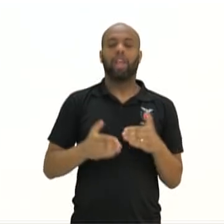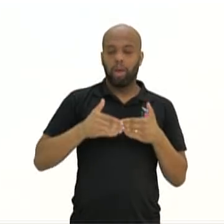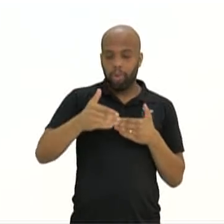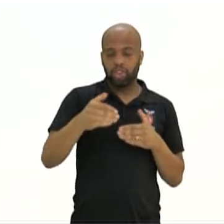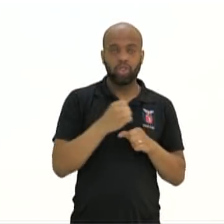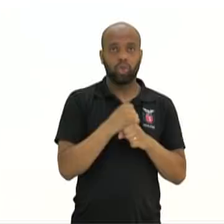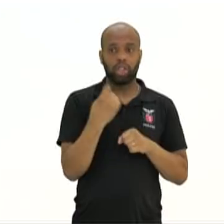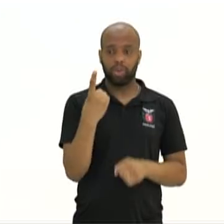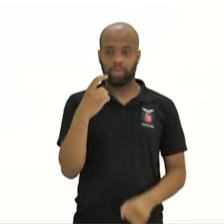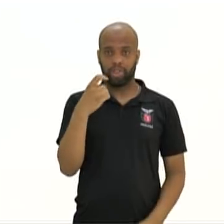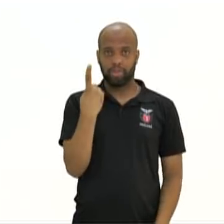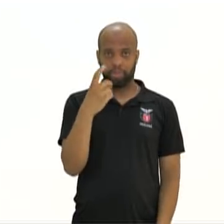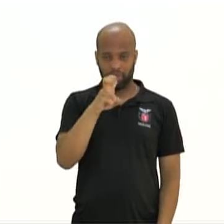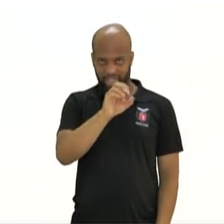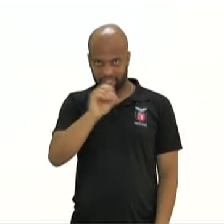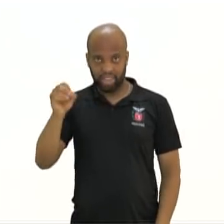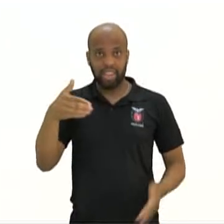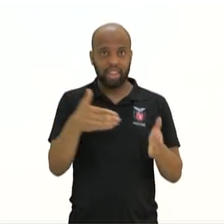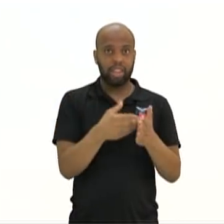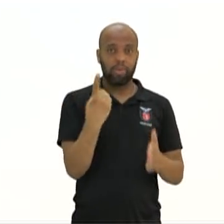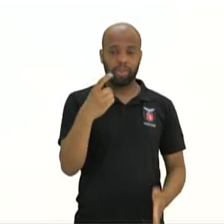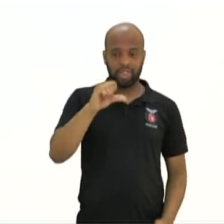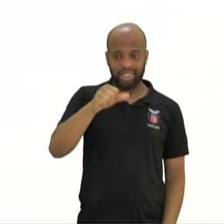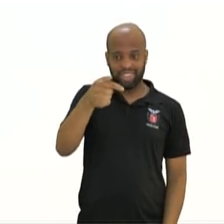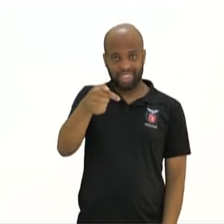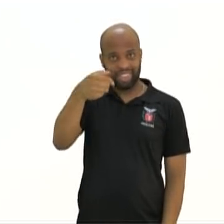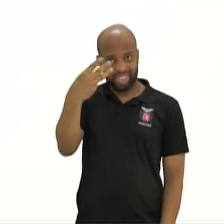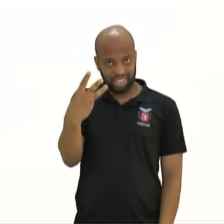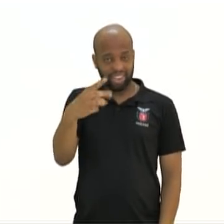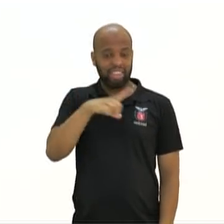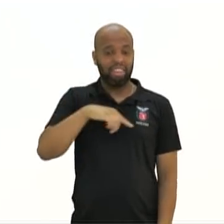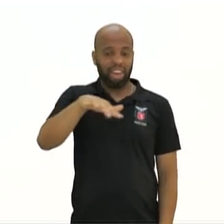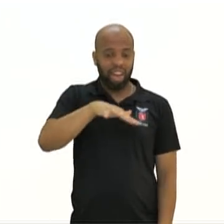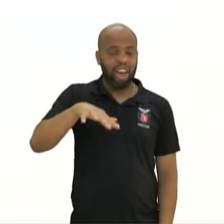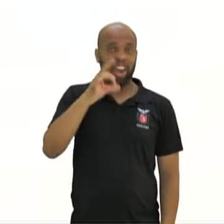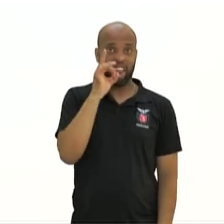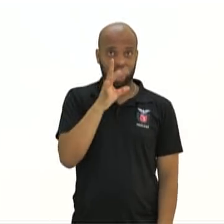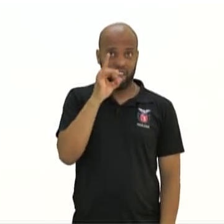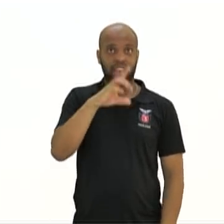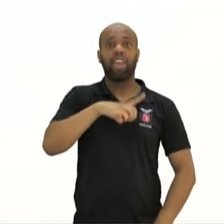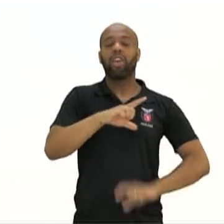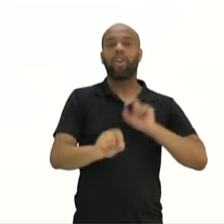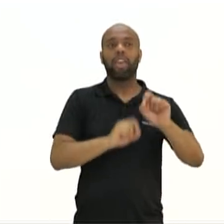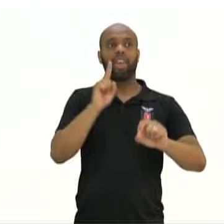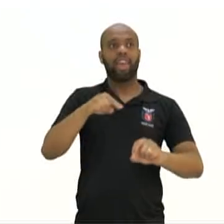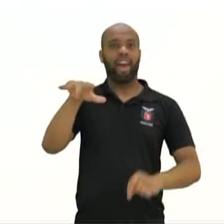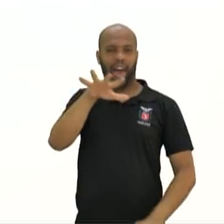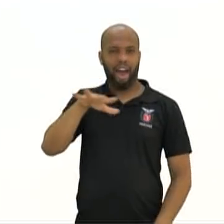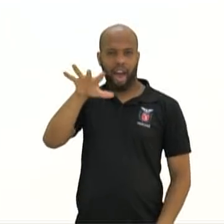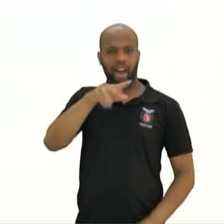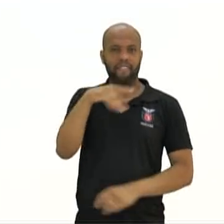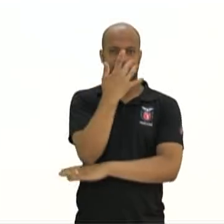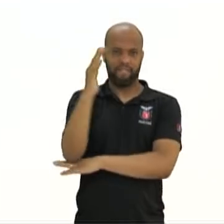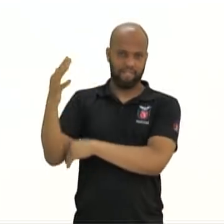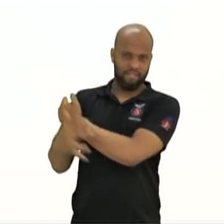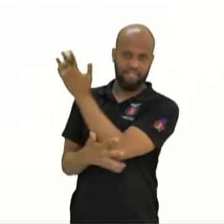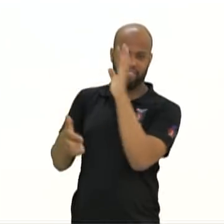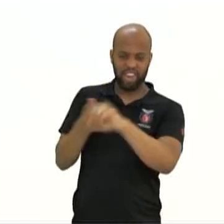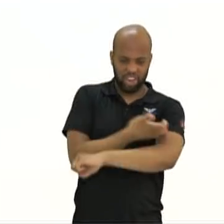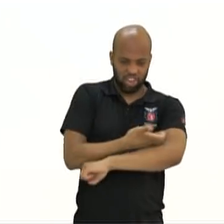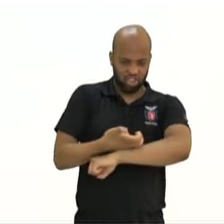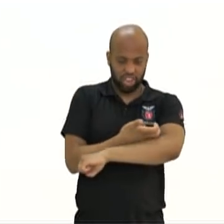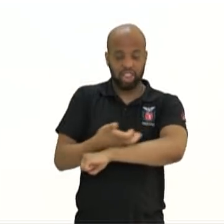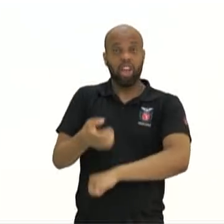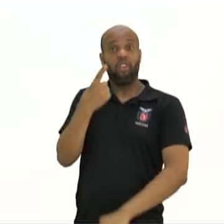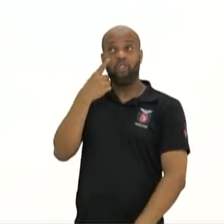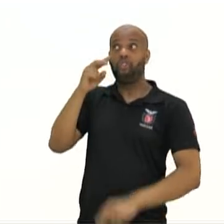de 1500 até 1973. Estas áreas em verde são áreas de cobertura vegetal. Aí você começa